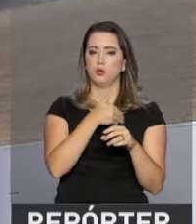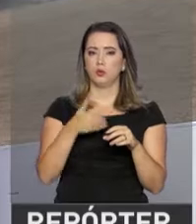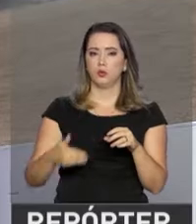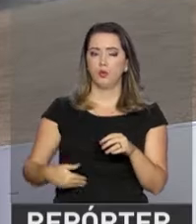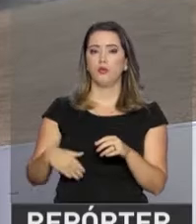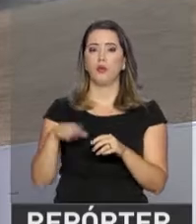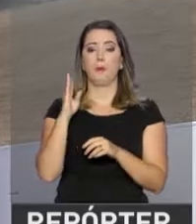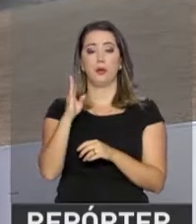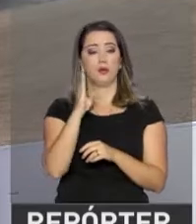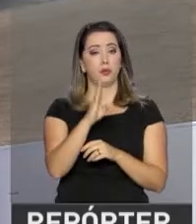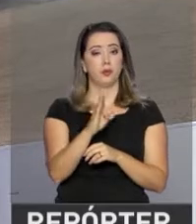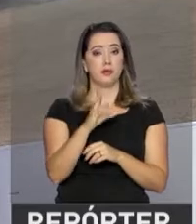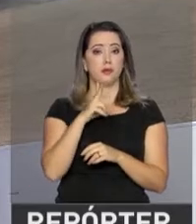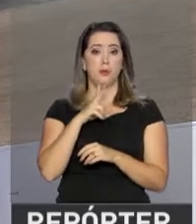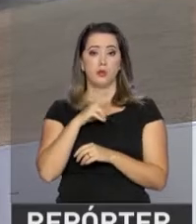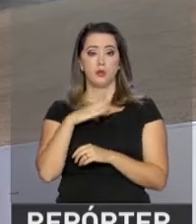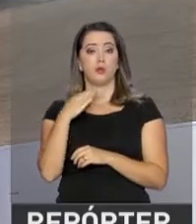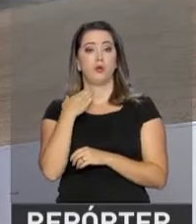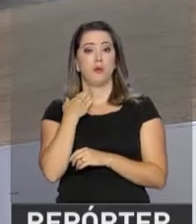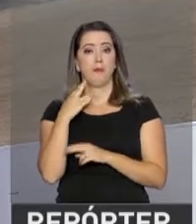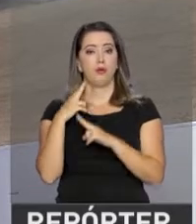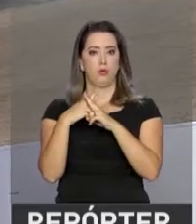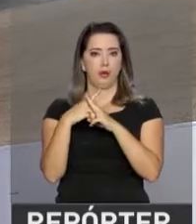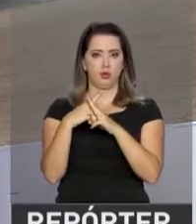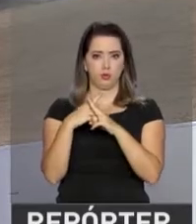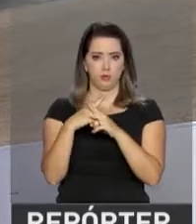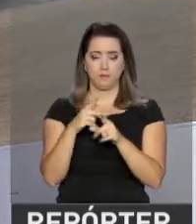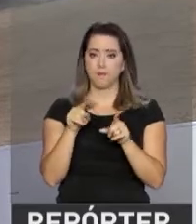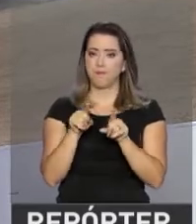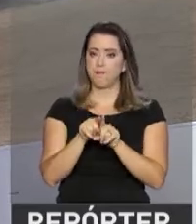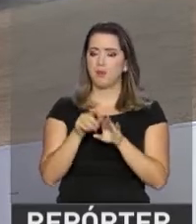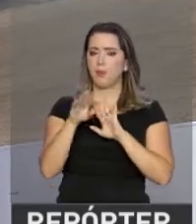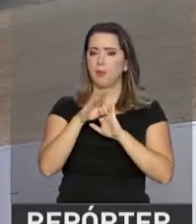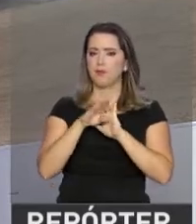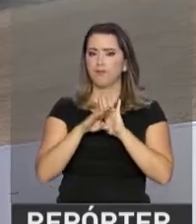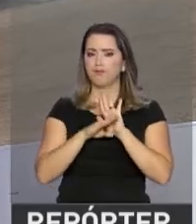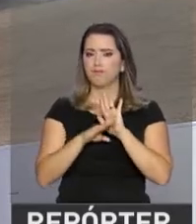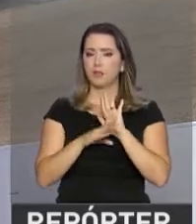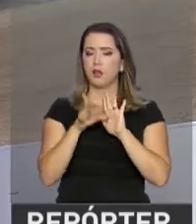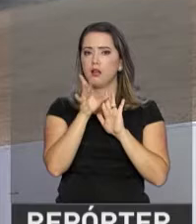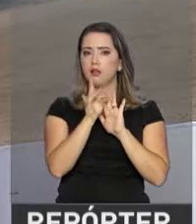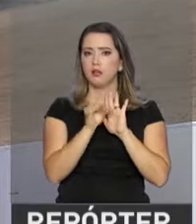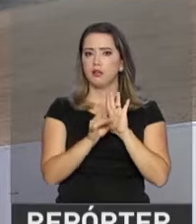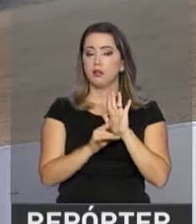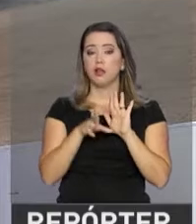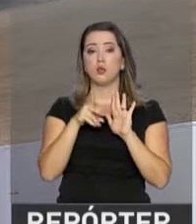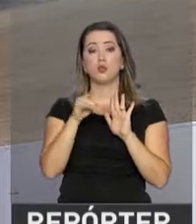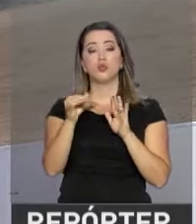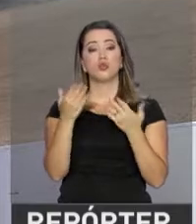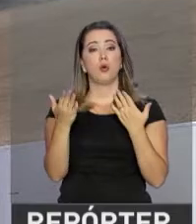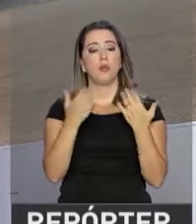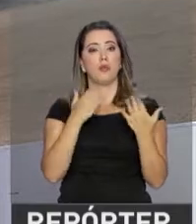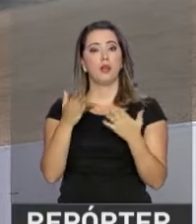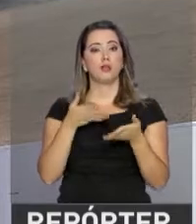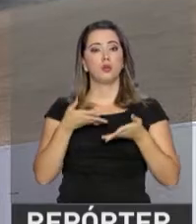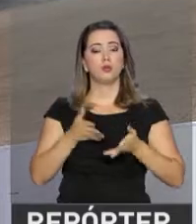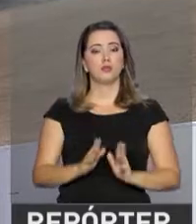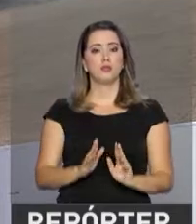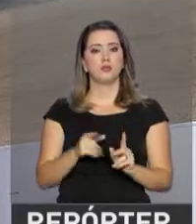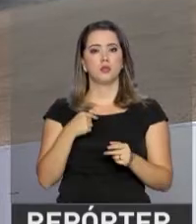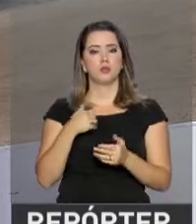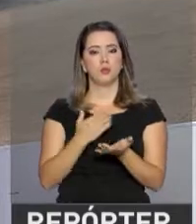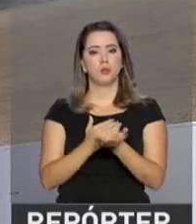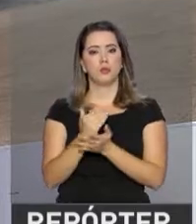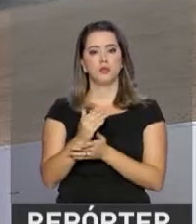do abono salarial ele obedece um calendário um cronograma baseado no mês de nascimento do trabalhador esses pagamentos